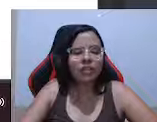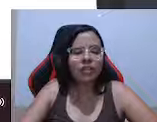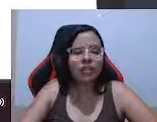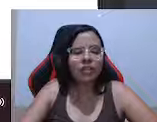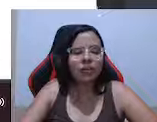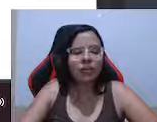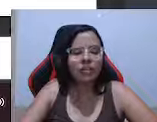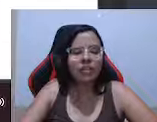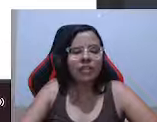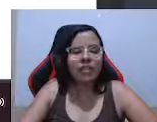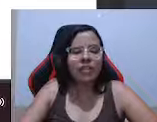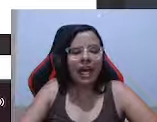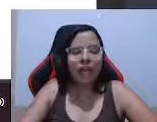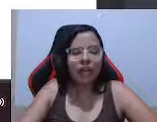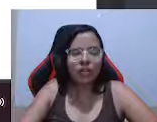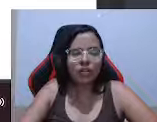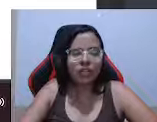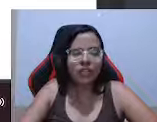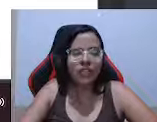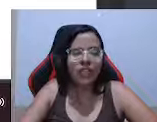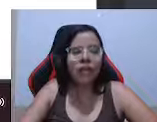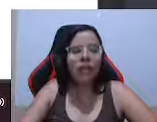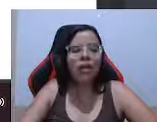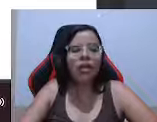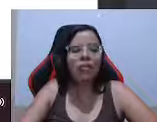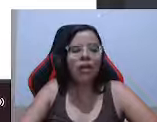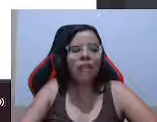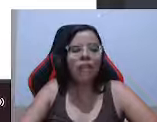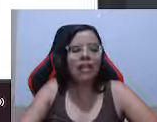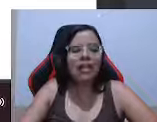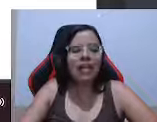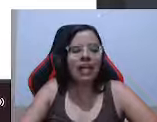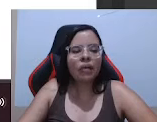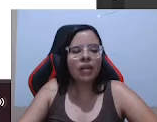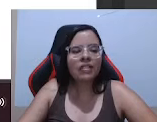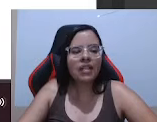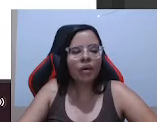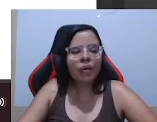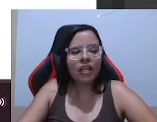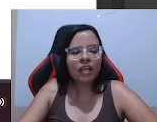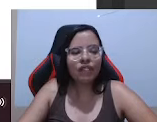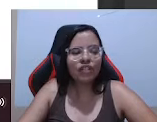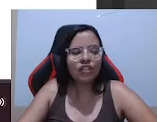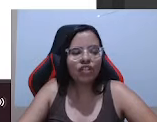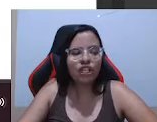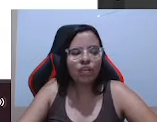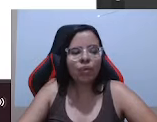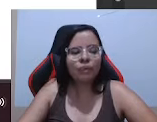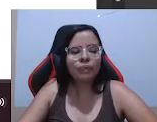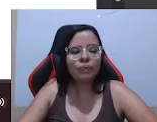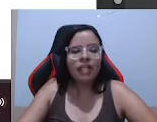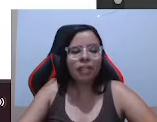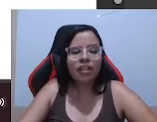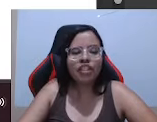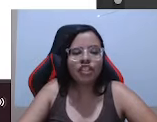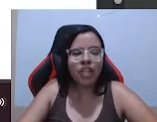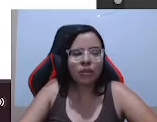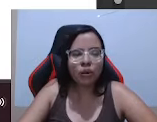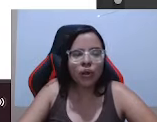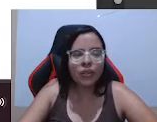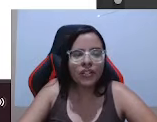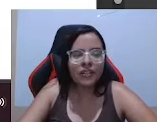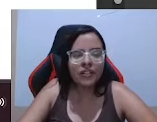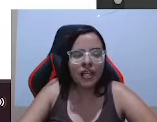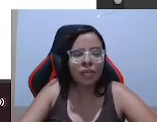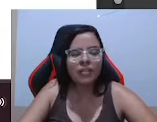conhecimentos específicos da educação especial e também da educação infantil. Que também a gente